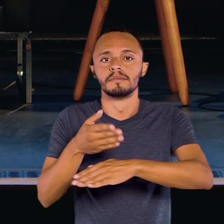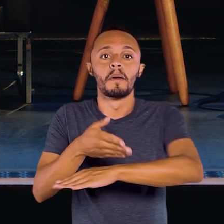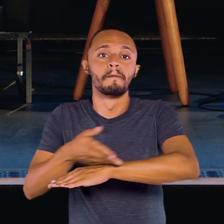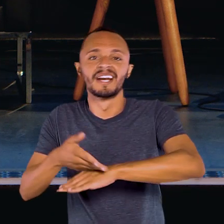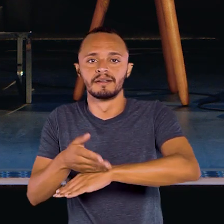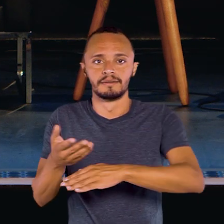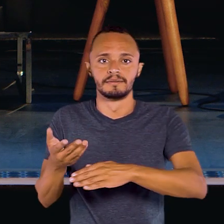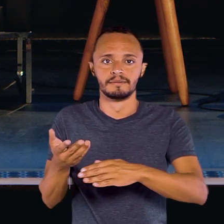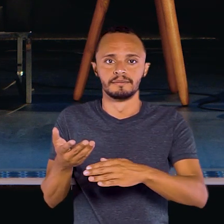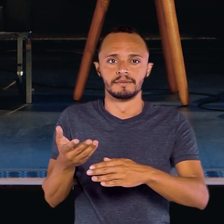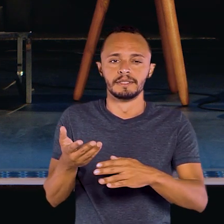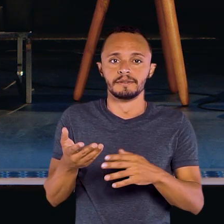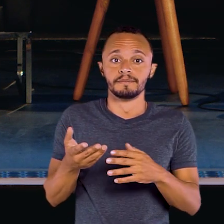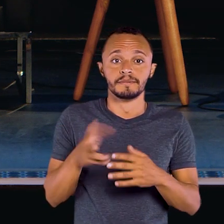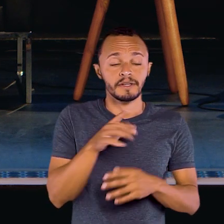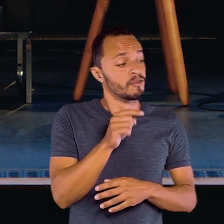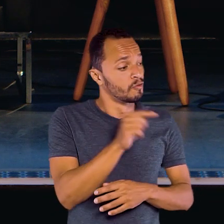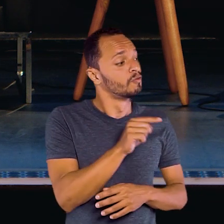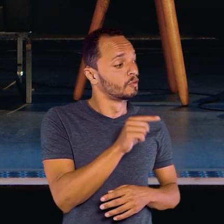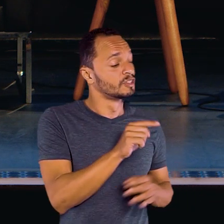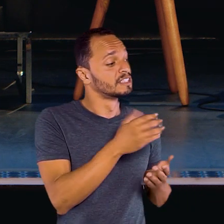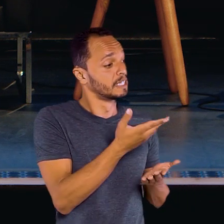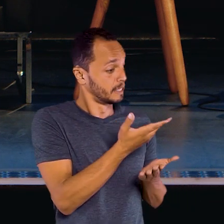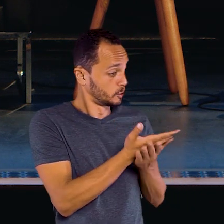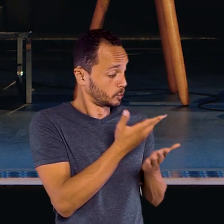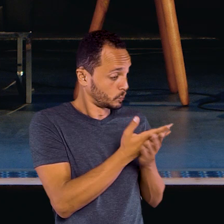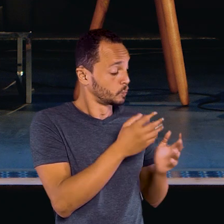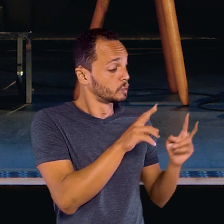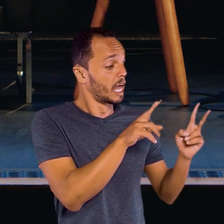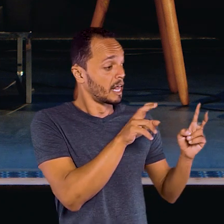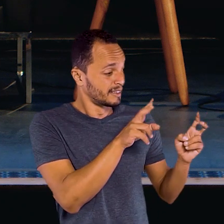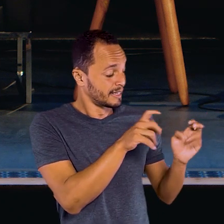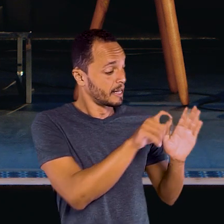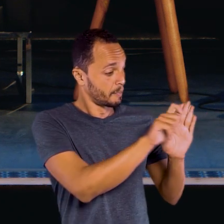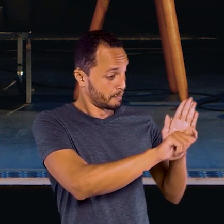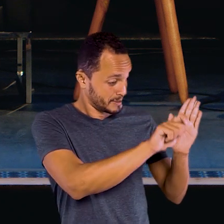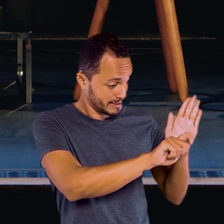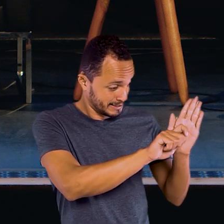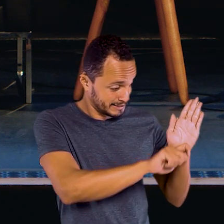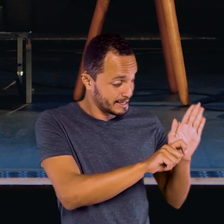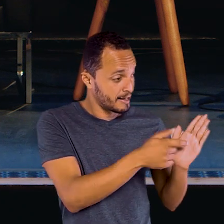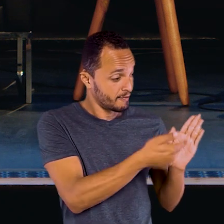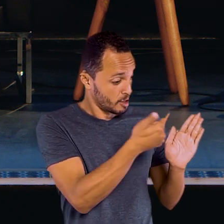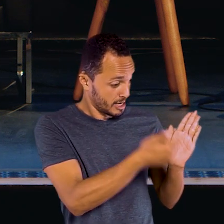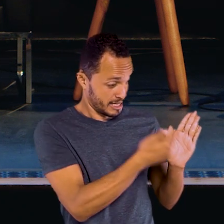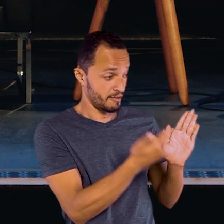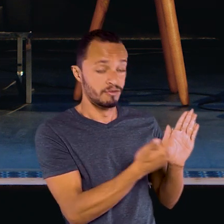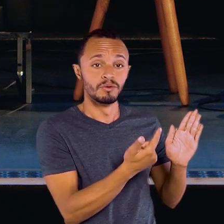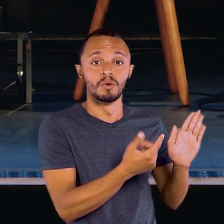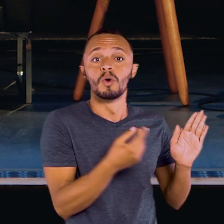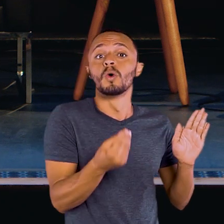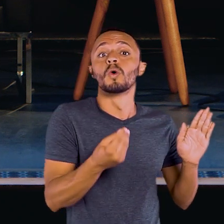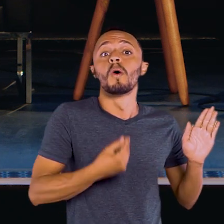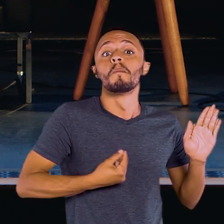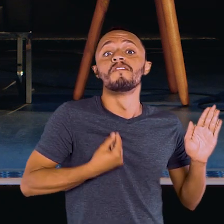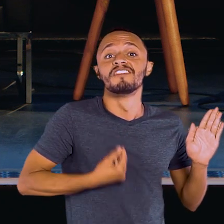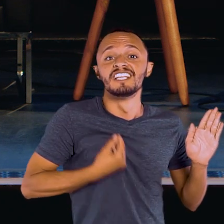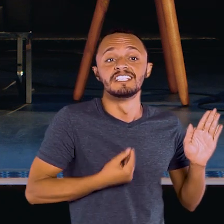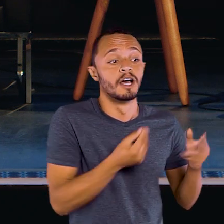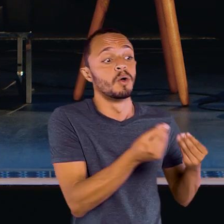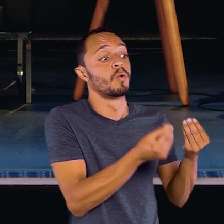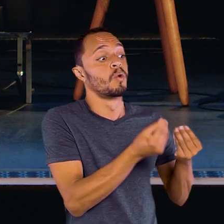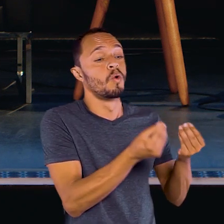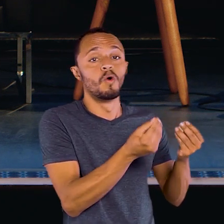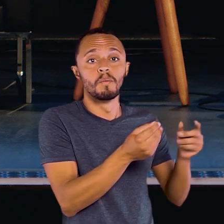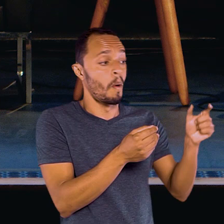autores básicos que estão nessas obras, que tem muito a ver com a vida, enfim, da personagem, mas quando você está falando também